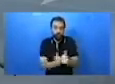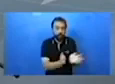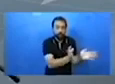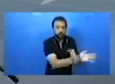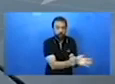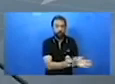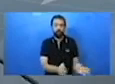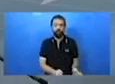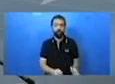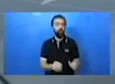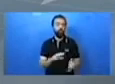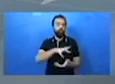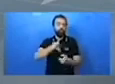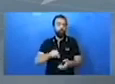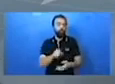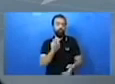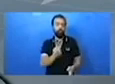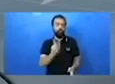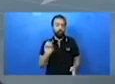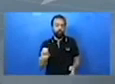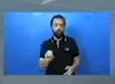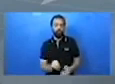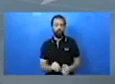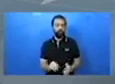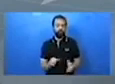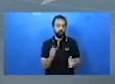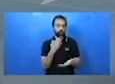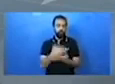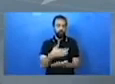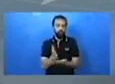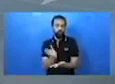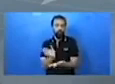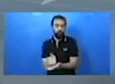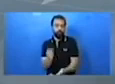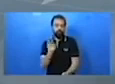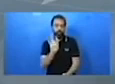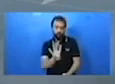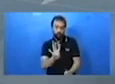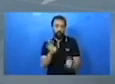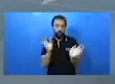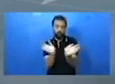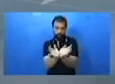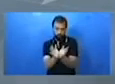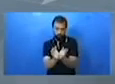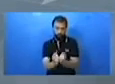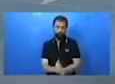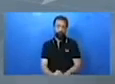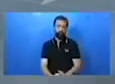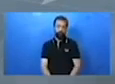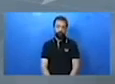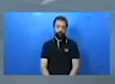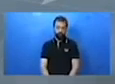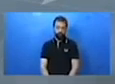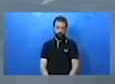divisão, eu tenho um total de 20 e eu preciso dividir por 4. Como eu já sei fazer divisão e eu